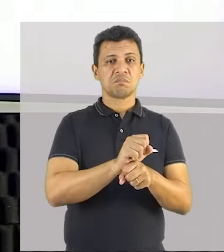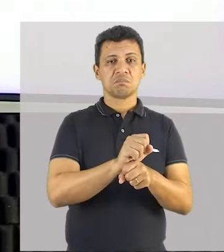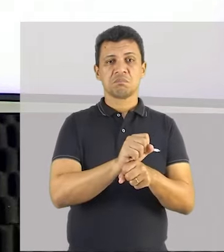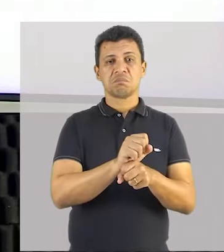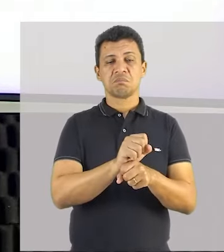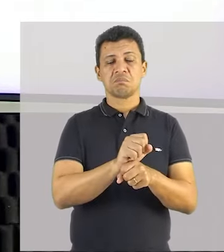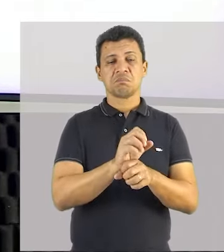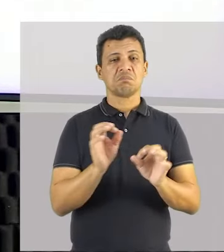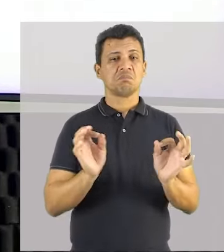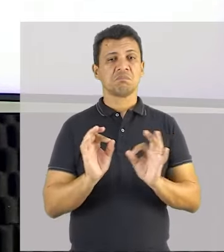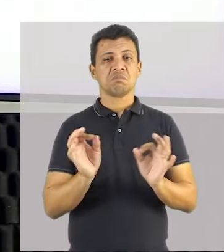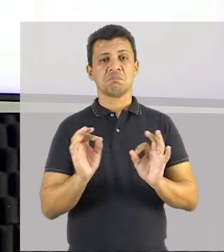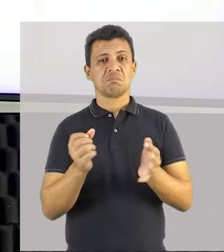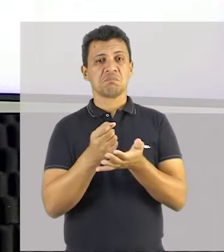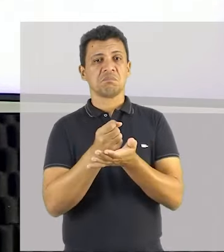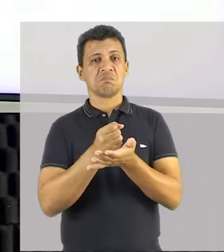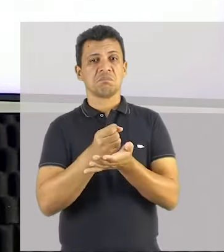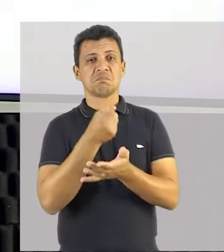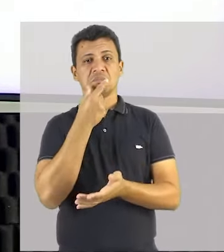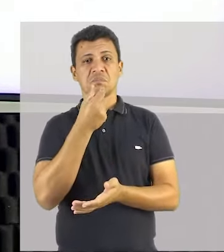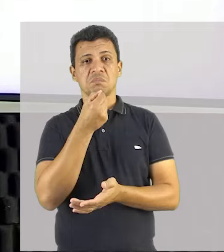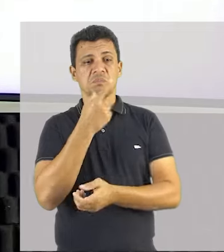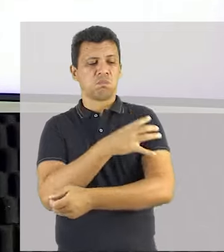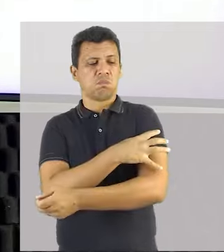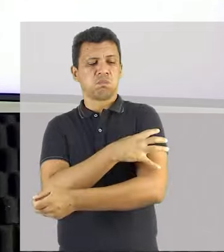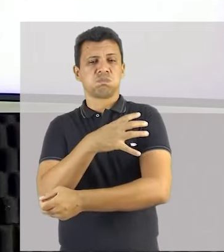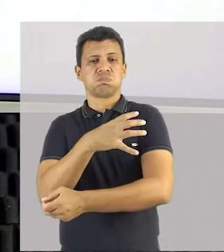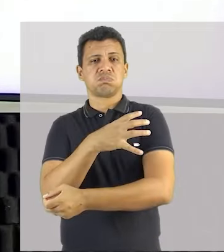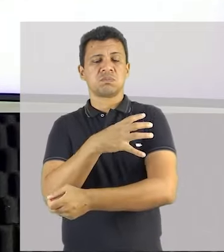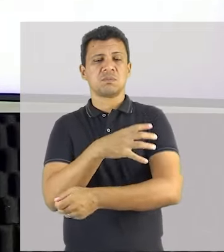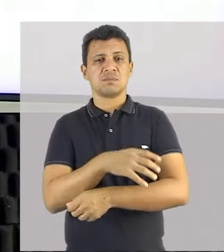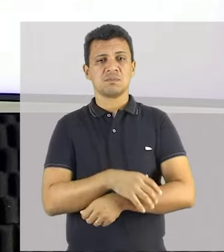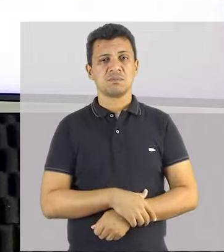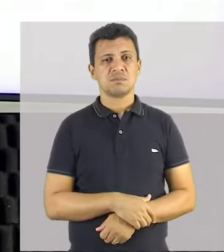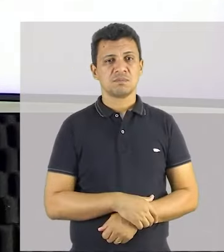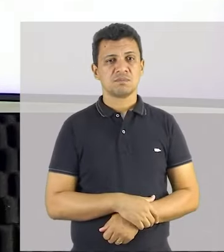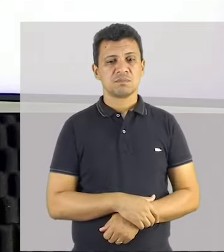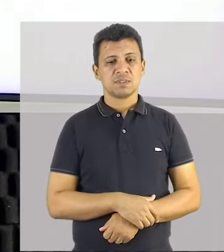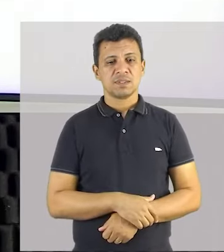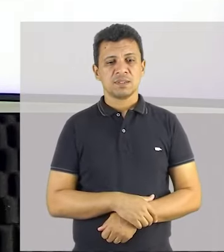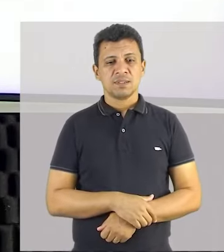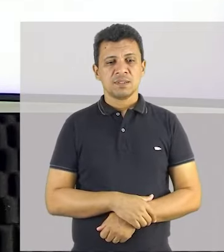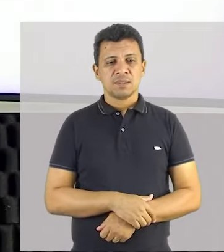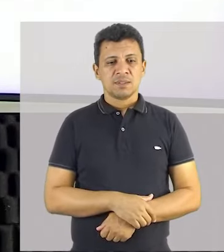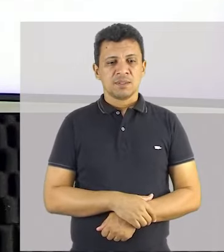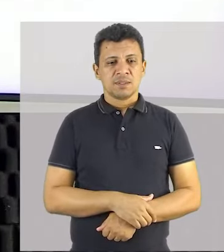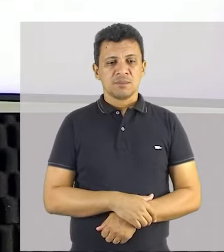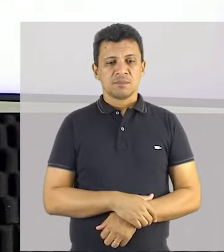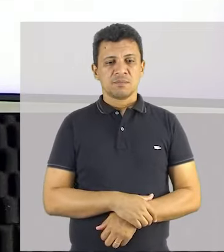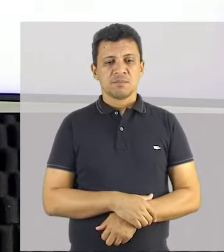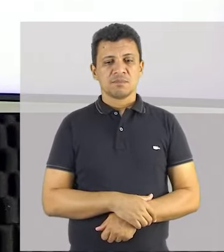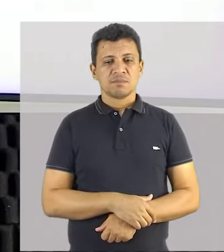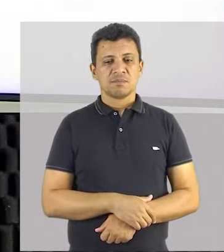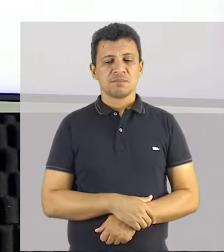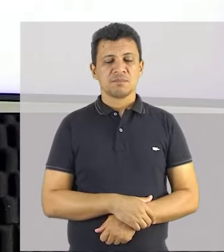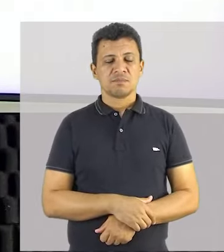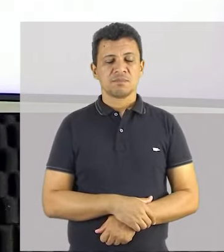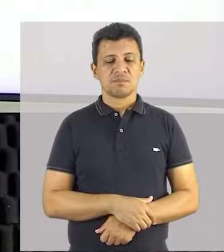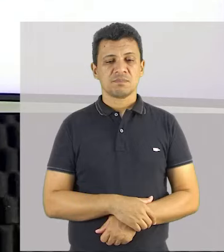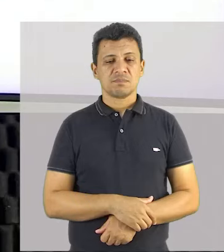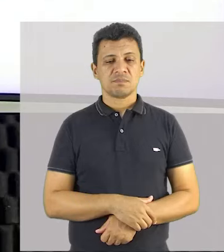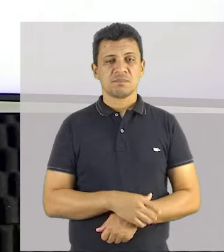sem anabolizante né primeiro o sedentário sem anabolizante não é que bastou está sem anabolizante tá até me corrijo